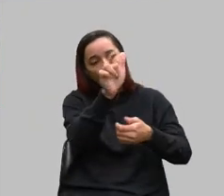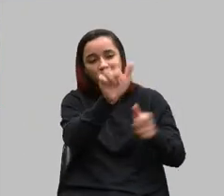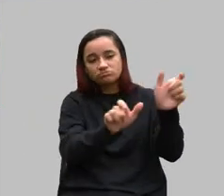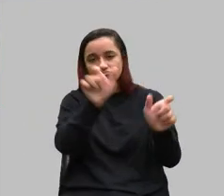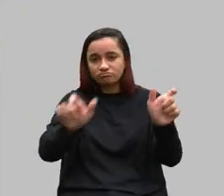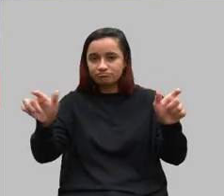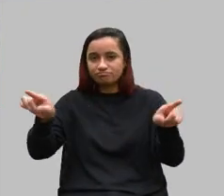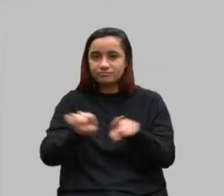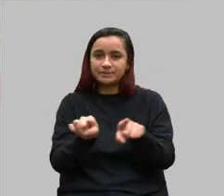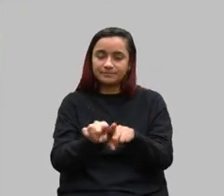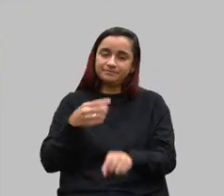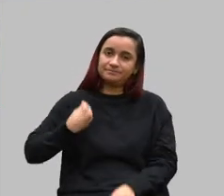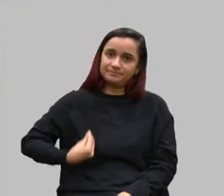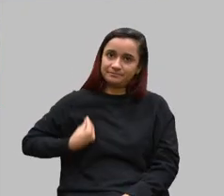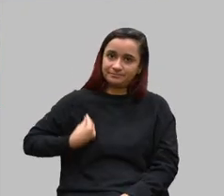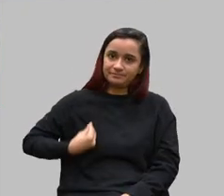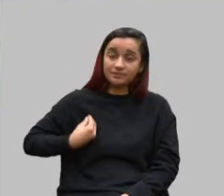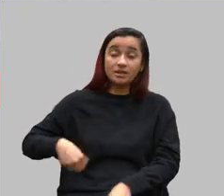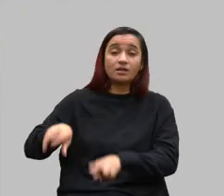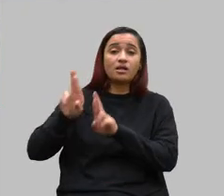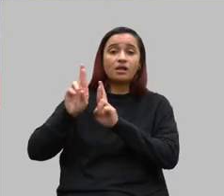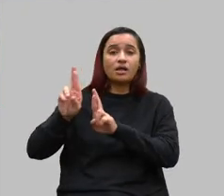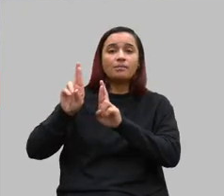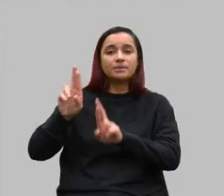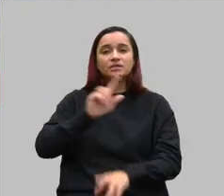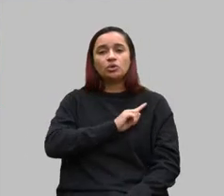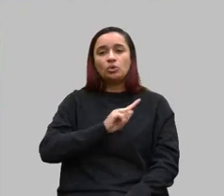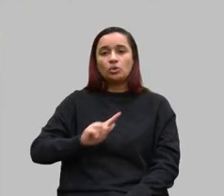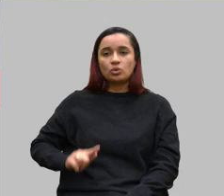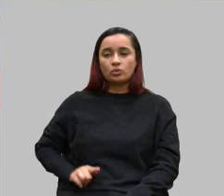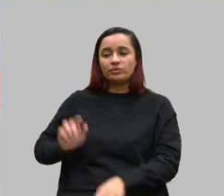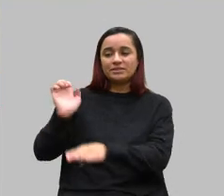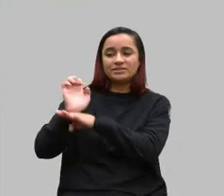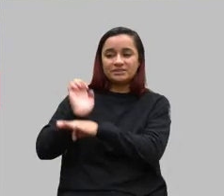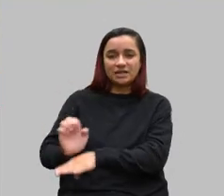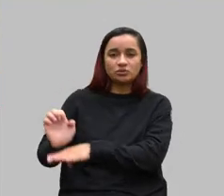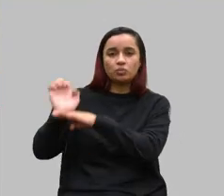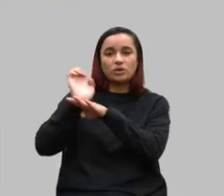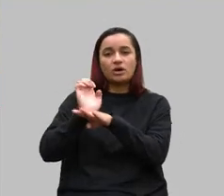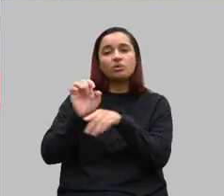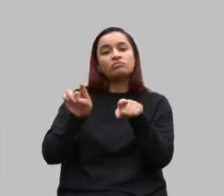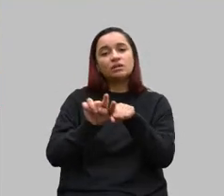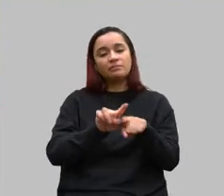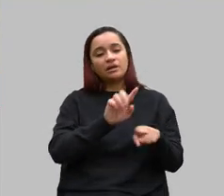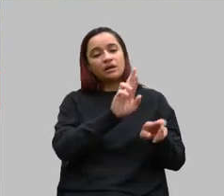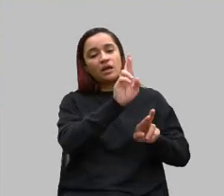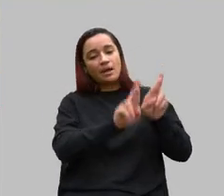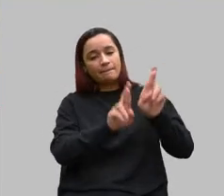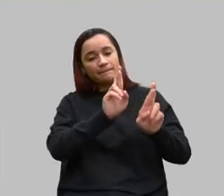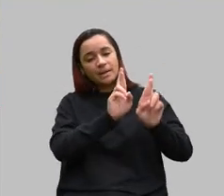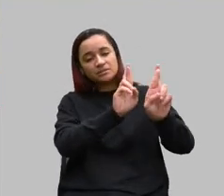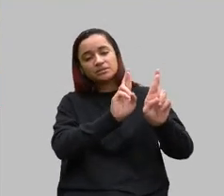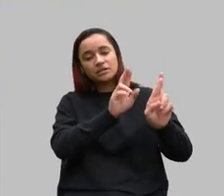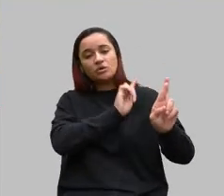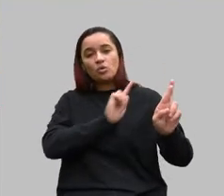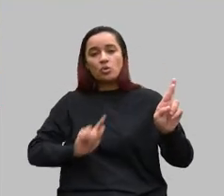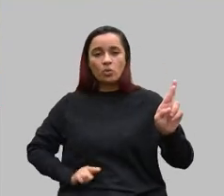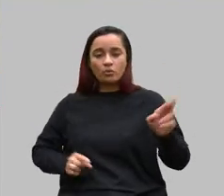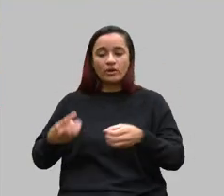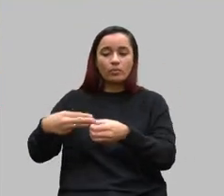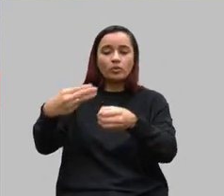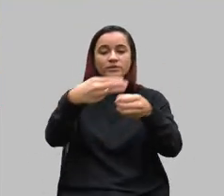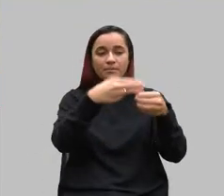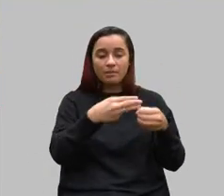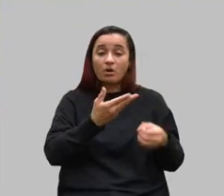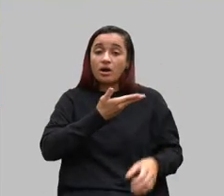as os representantes do governo estadual os representantes dos governos municipais os colegas do Ministério